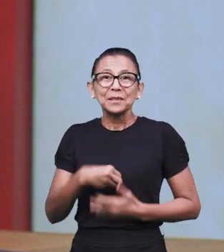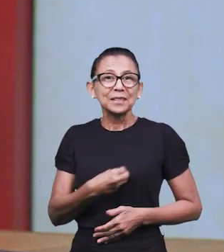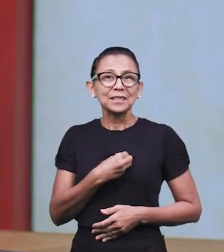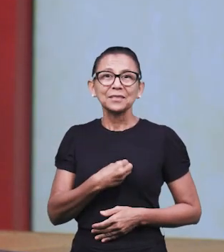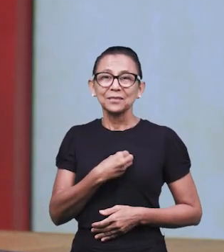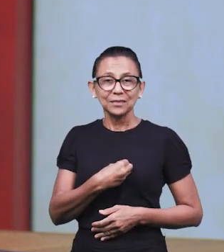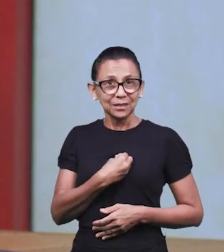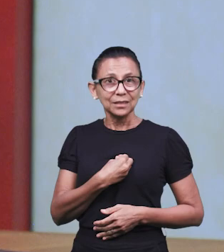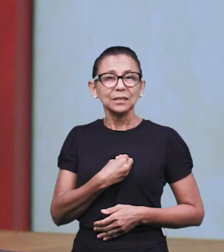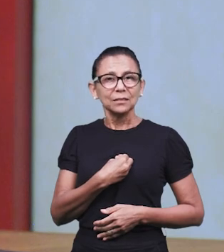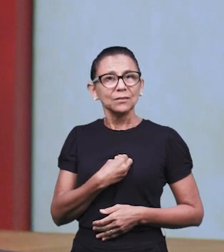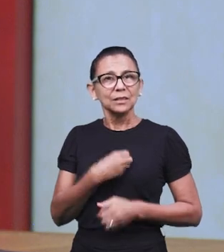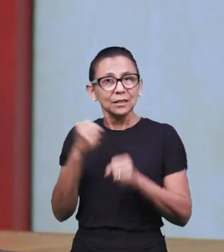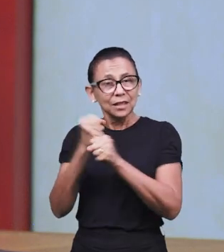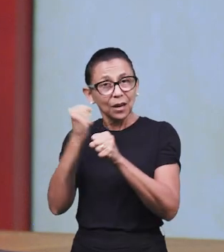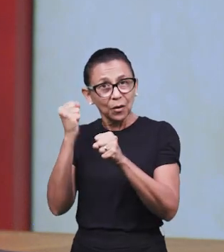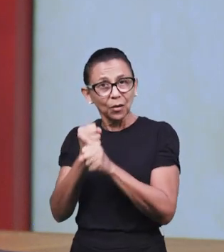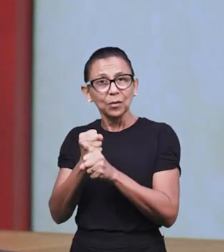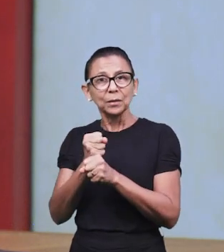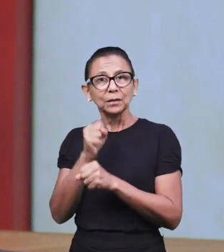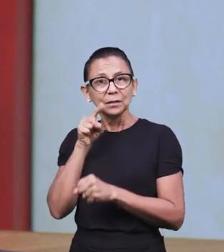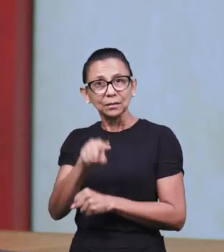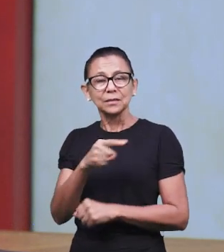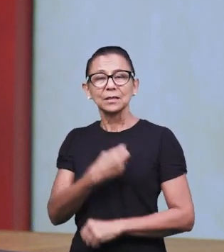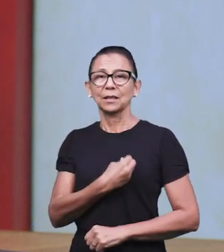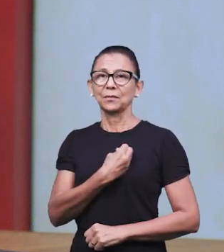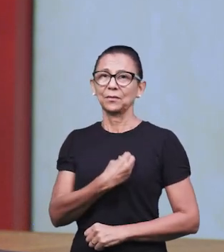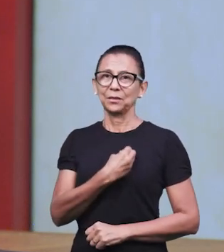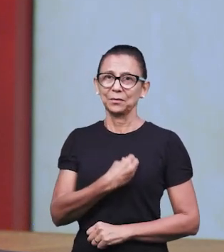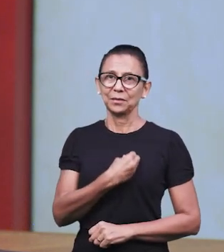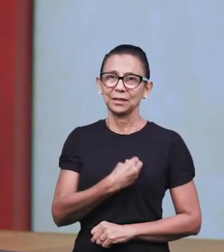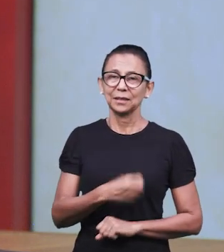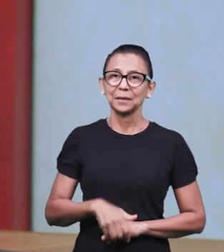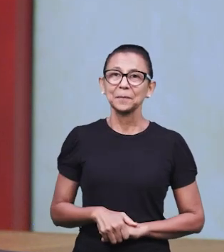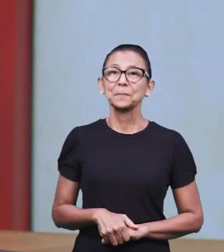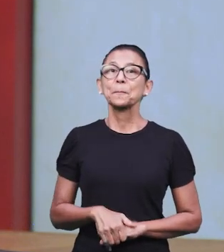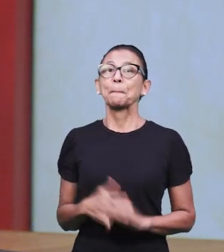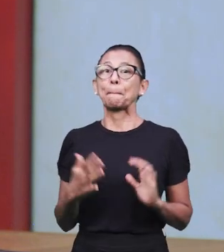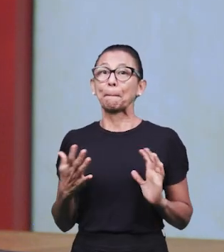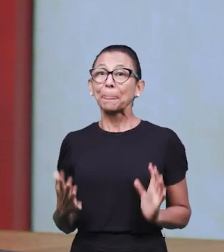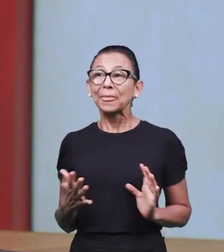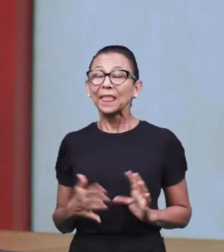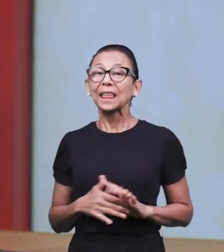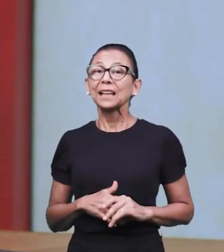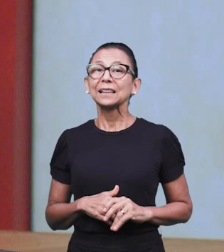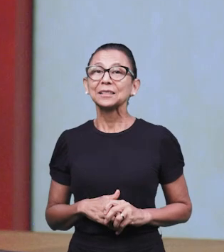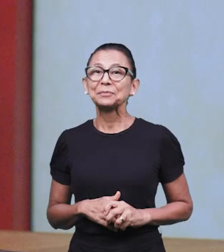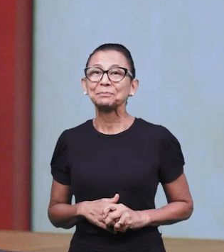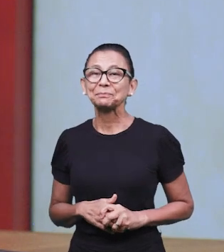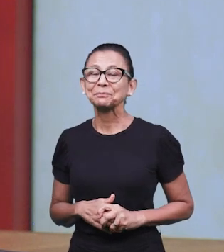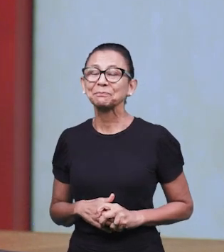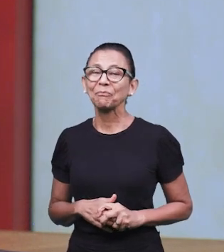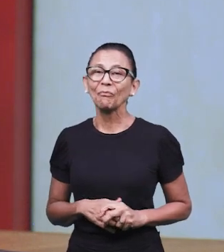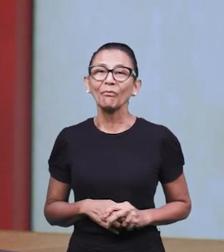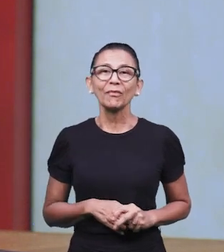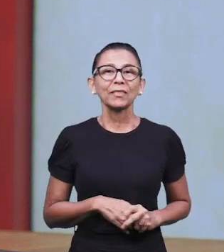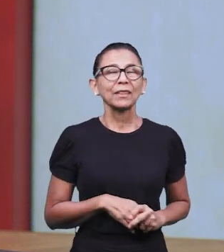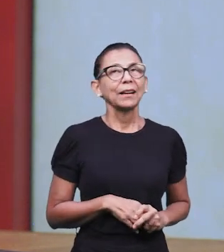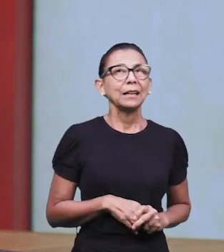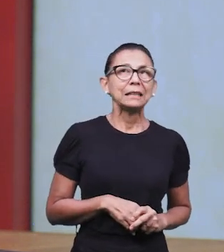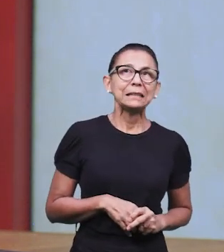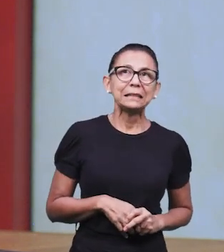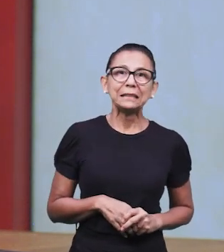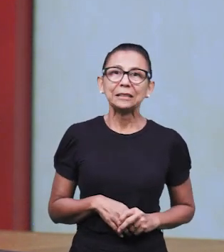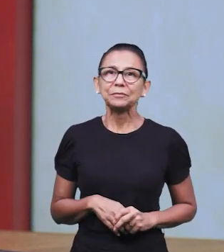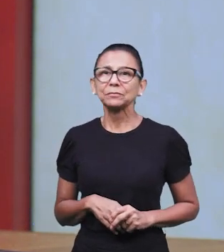daquilo que você está vivendo, da obra que você está vivendo. Né? E aí ele deixa de ser